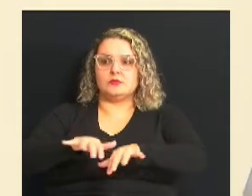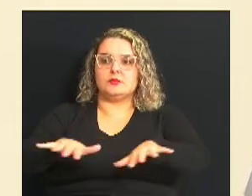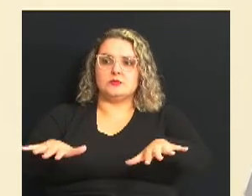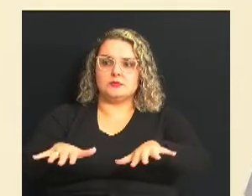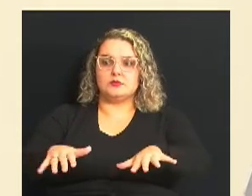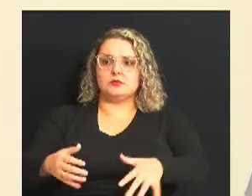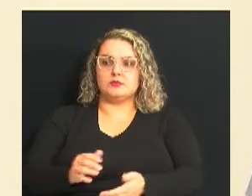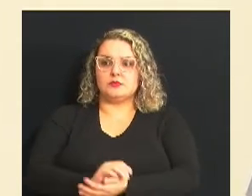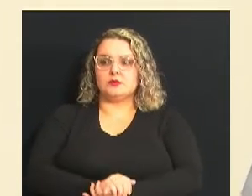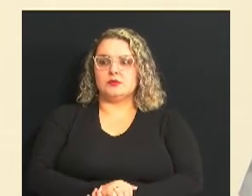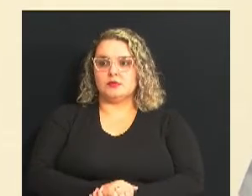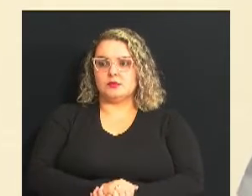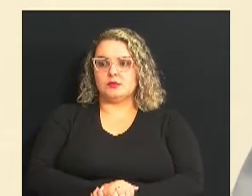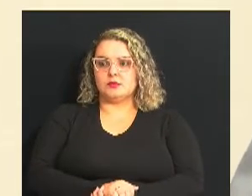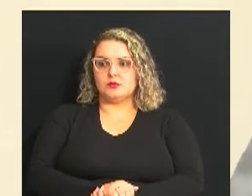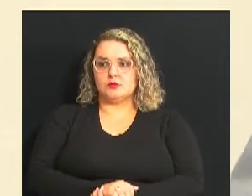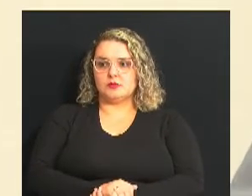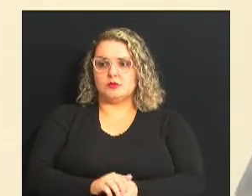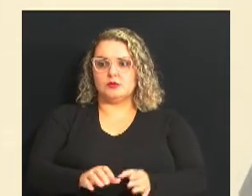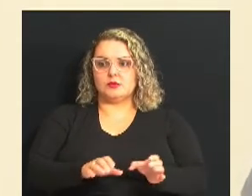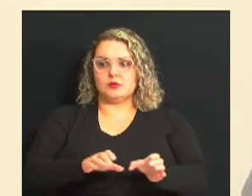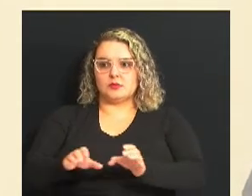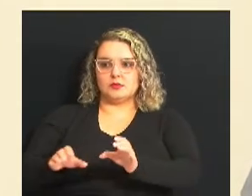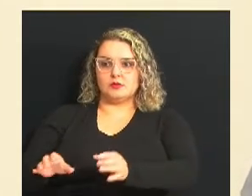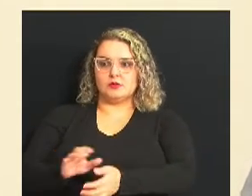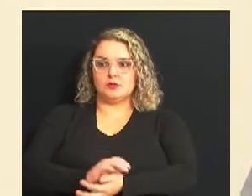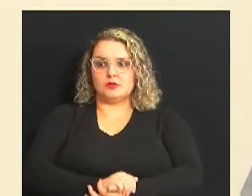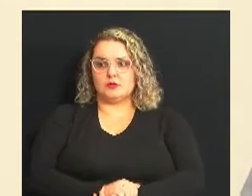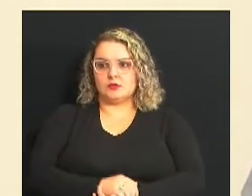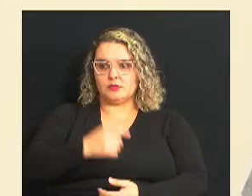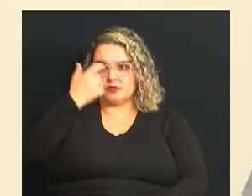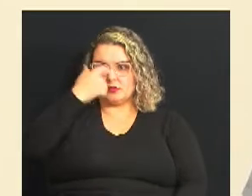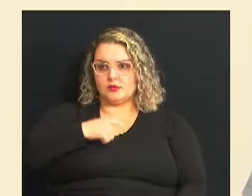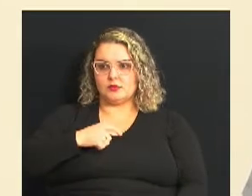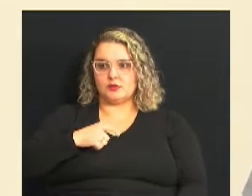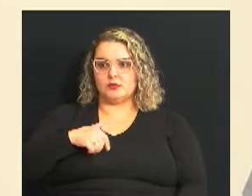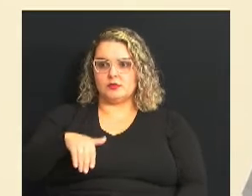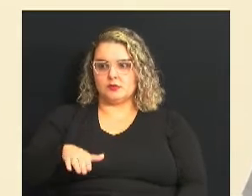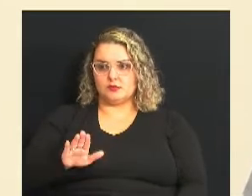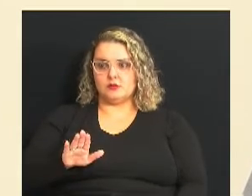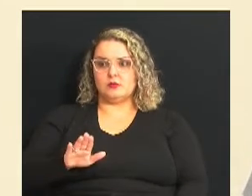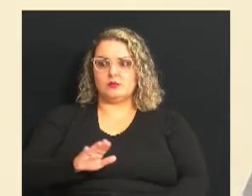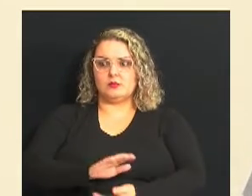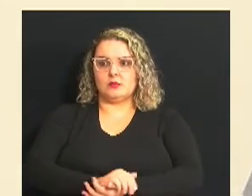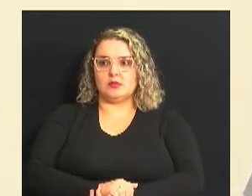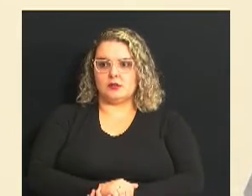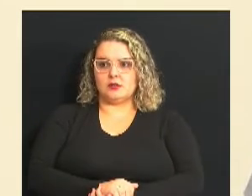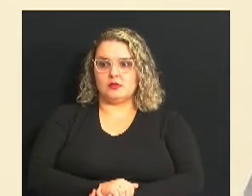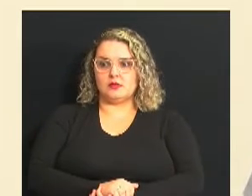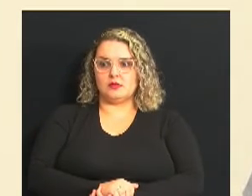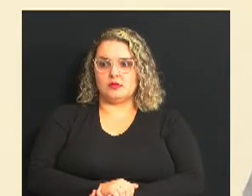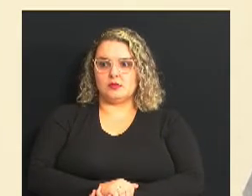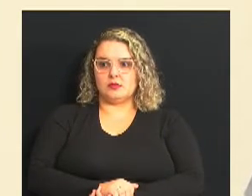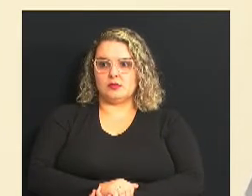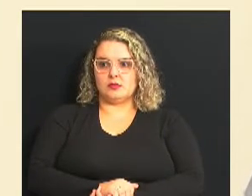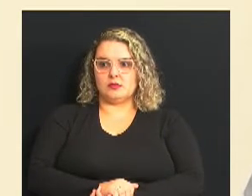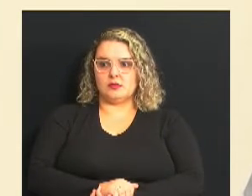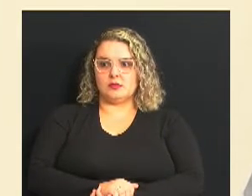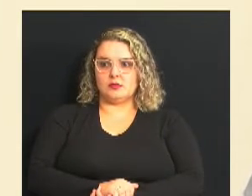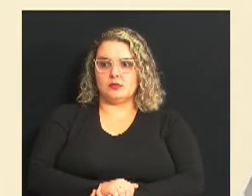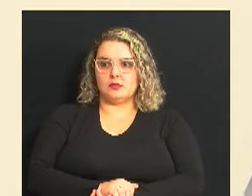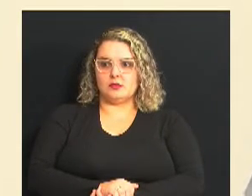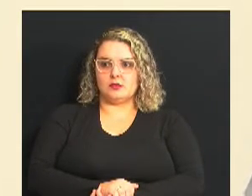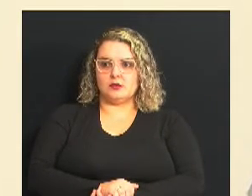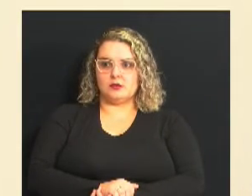dados. A coordenadoria sou eu, mais o Ricardo, que está licenciado,